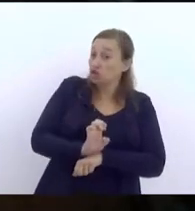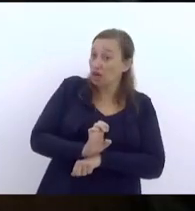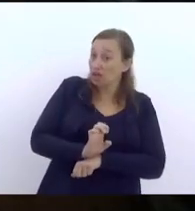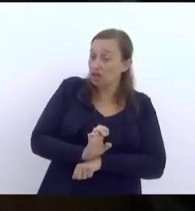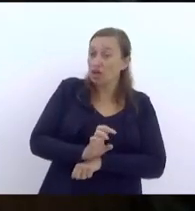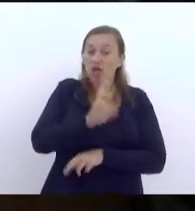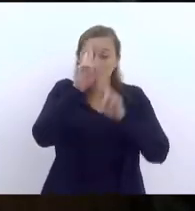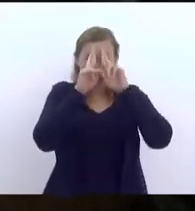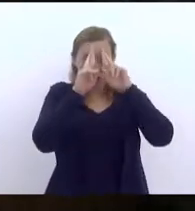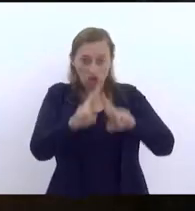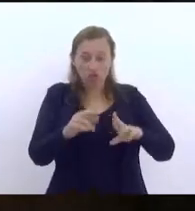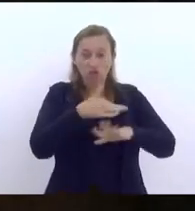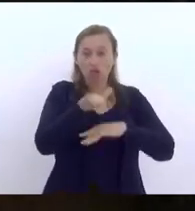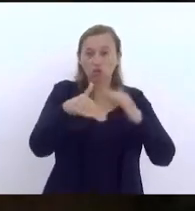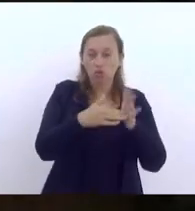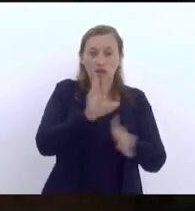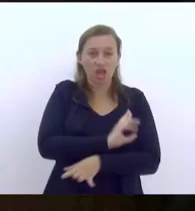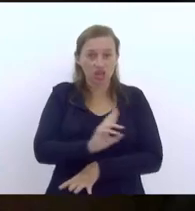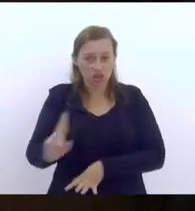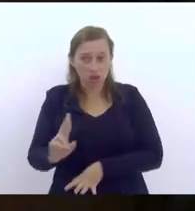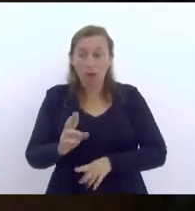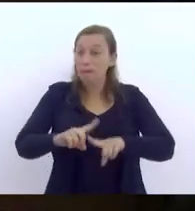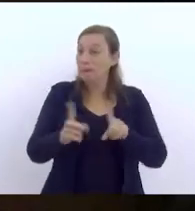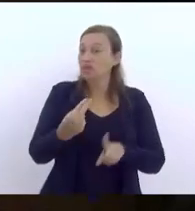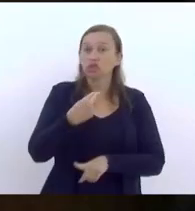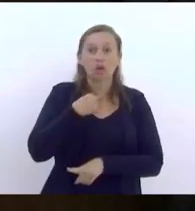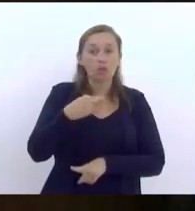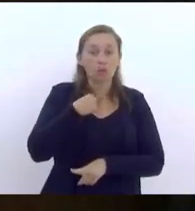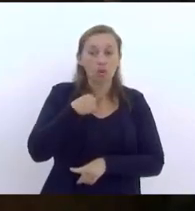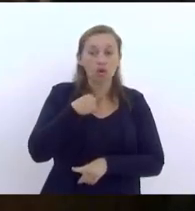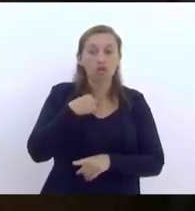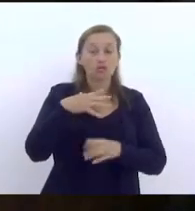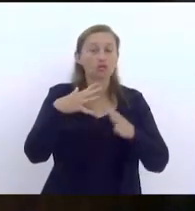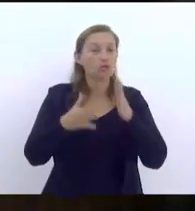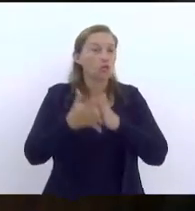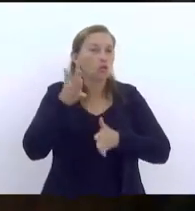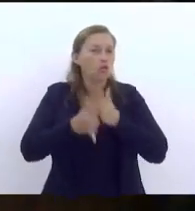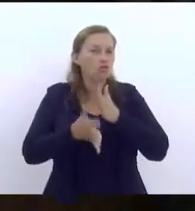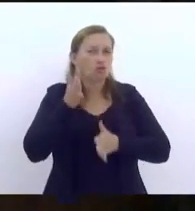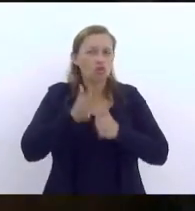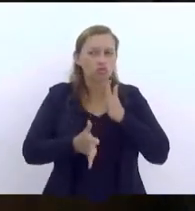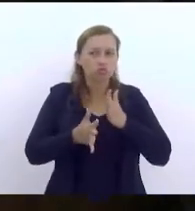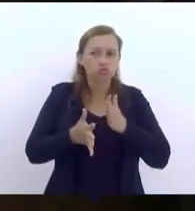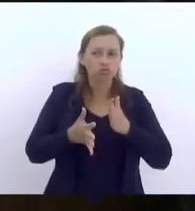que respeita todas as religiosidades, mas não pode ser confundido com